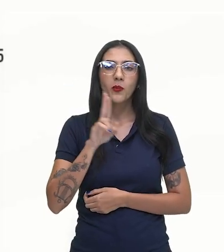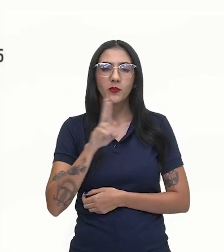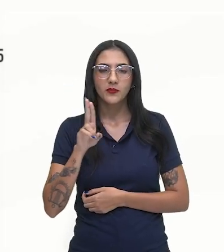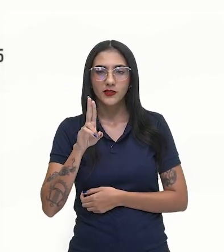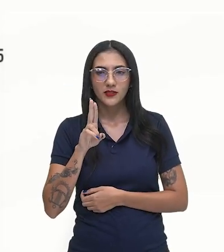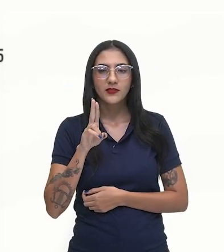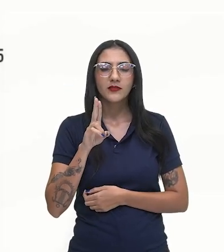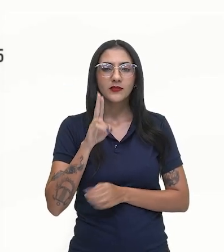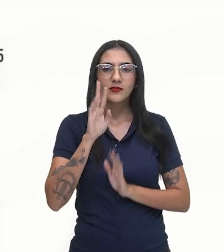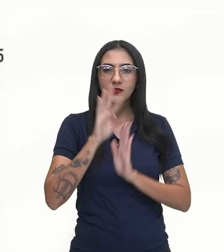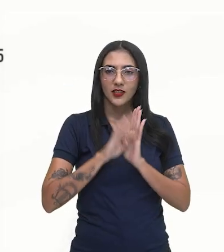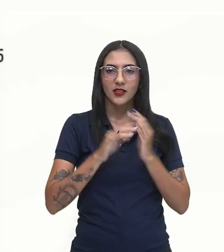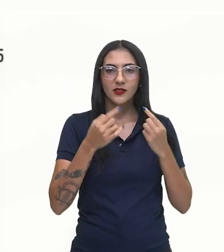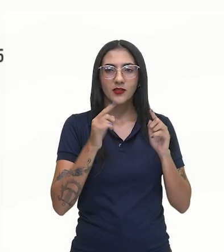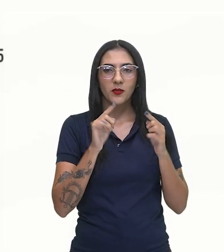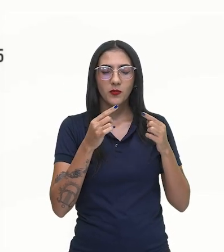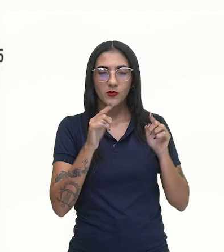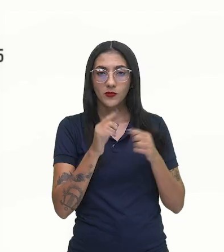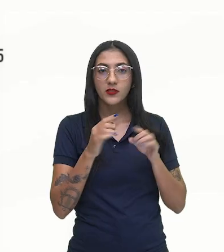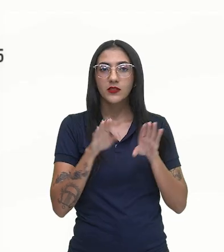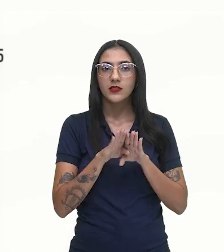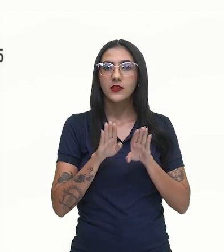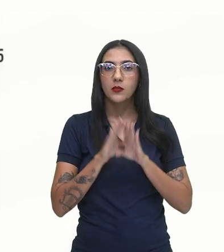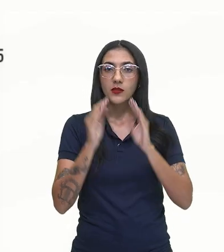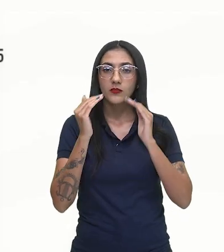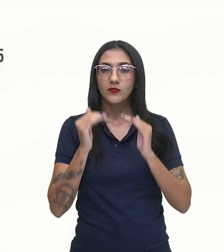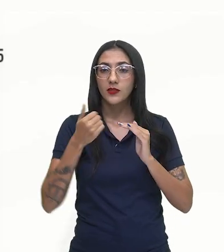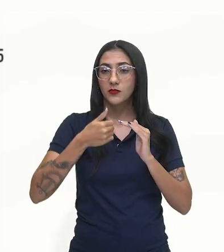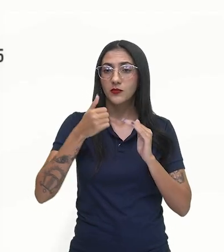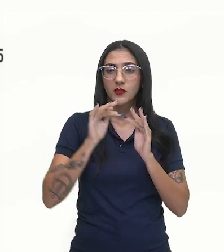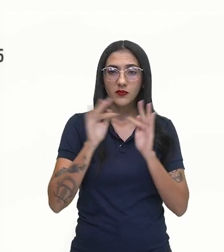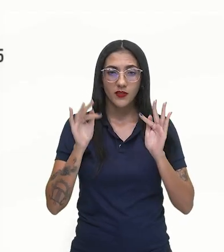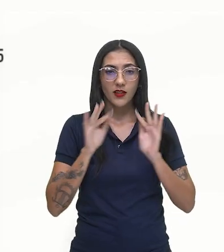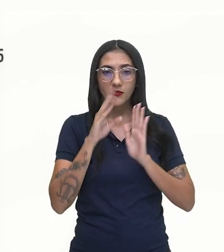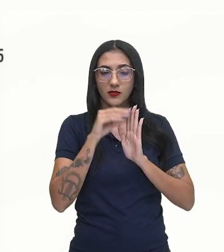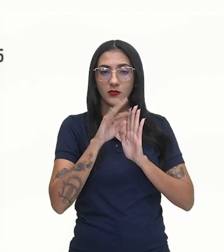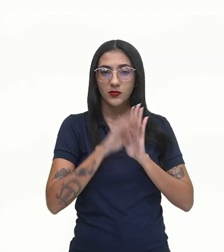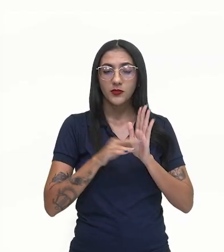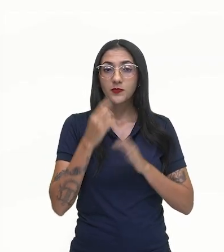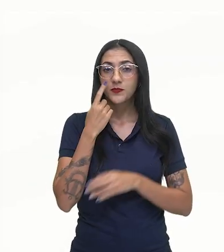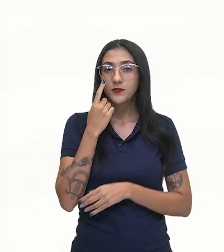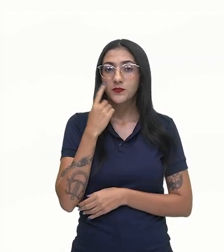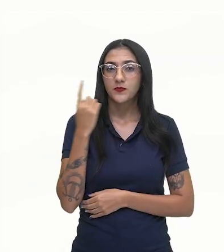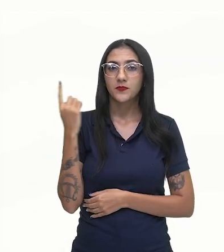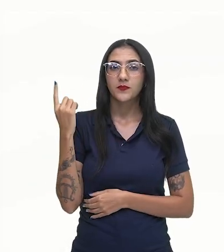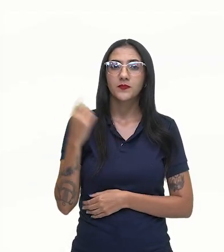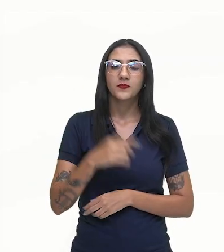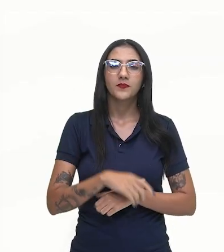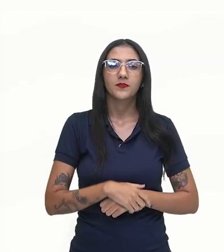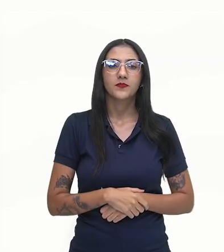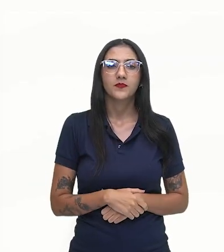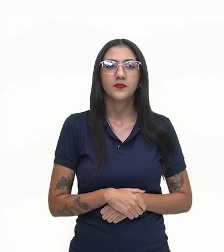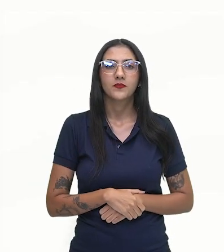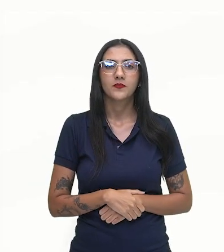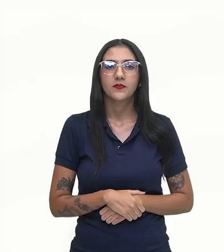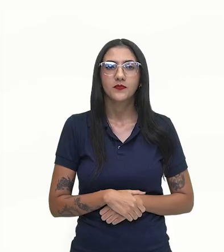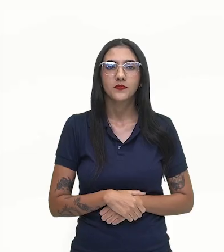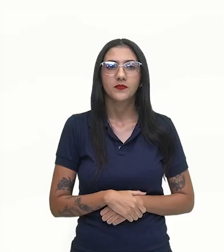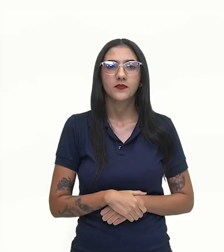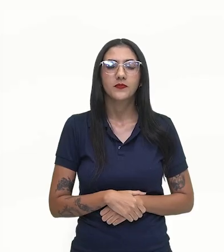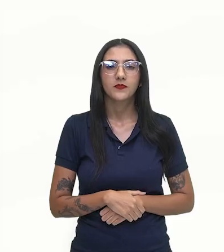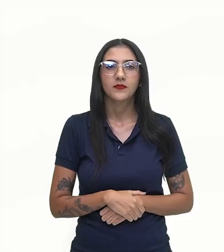no título, né? No nome da letra, e na música. Olha só como fica, ó. Treat